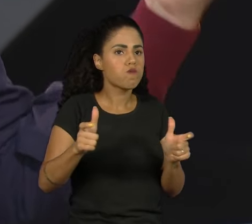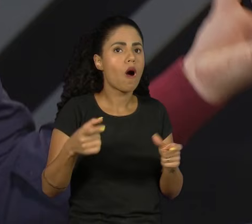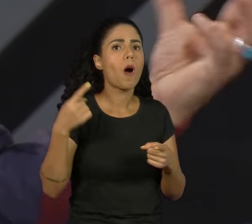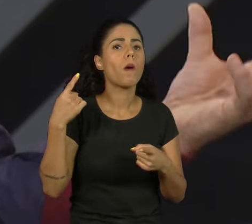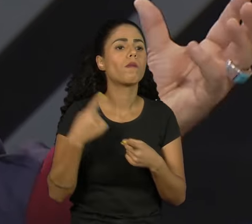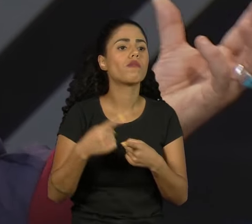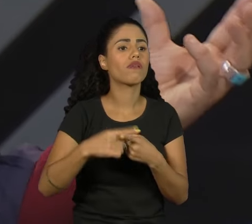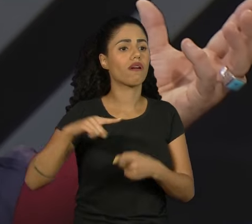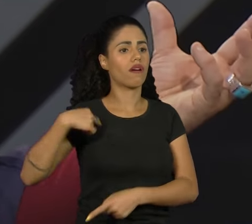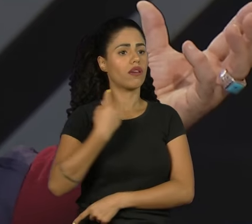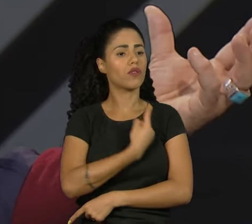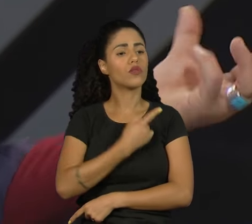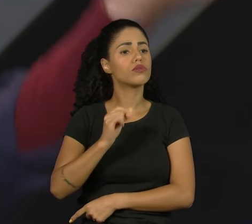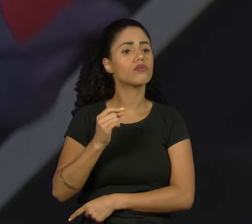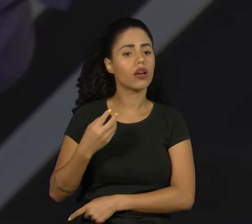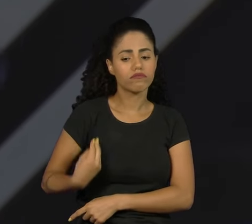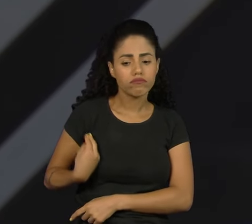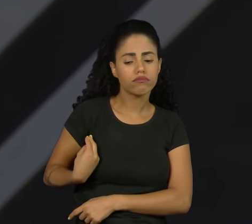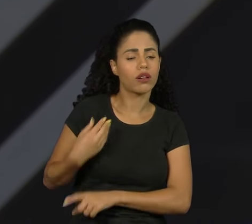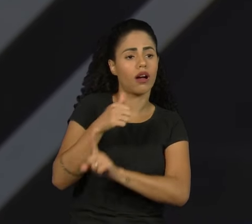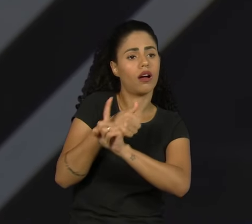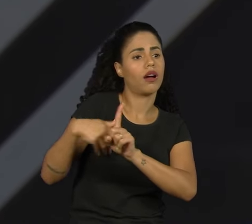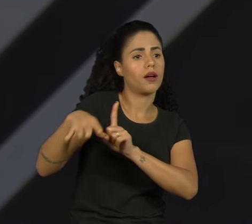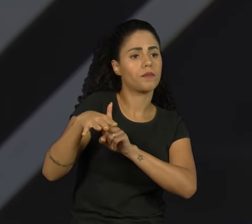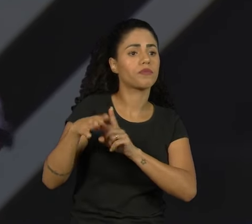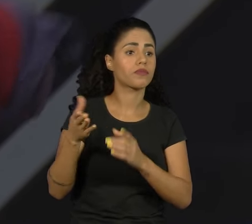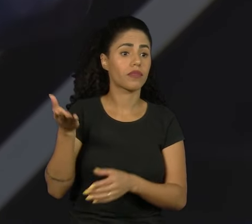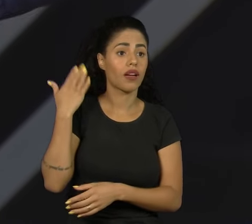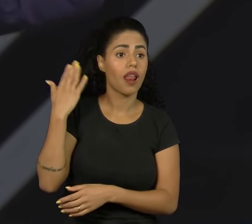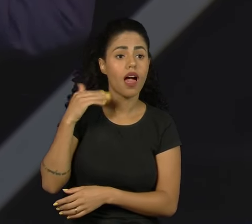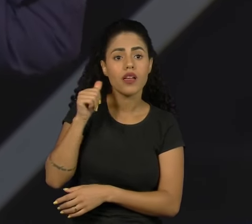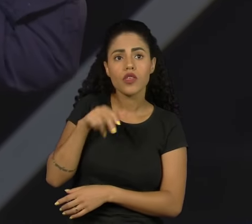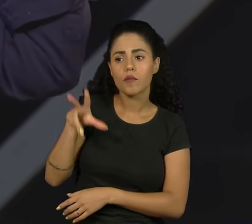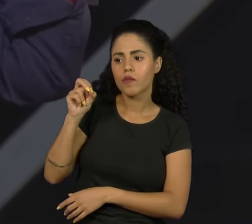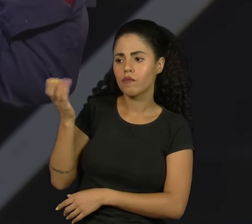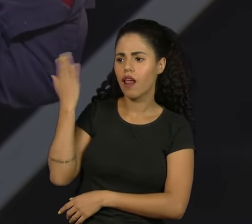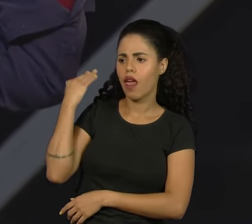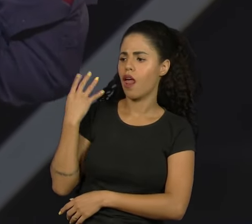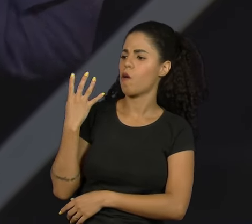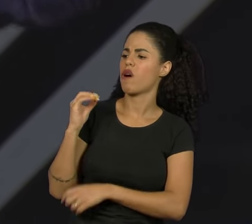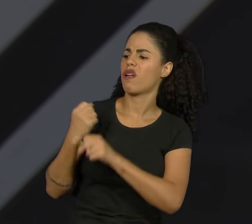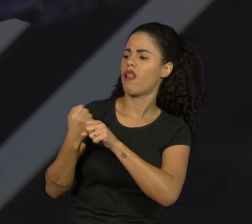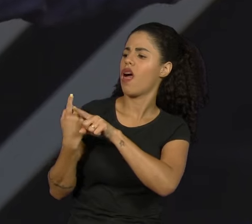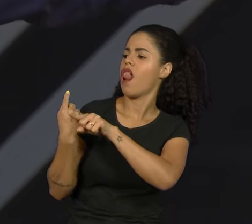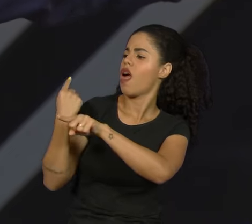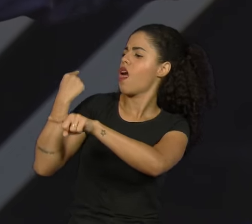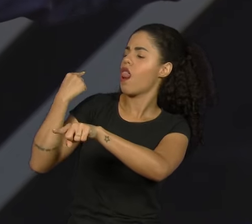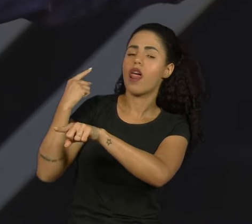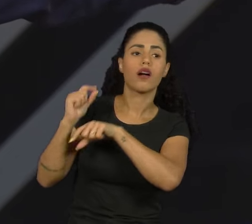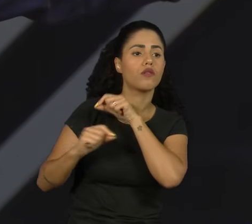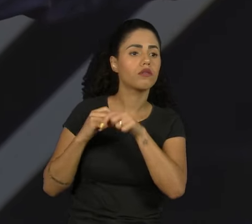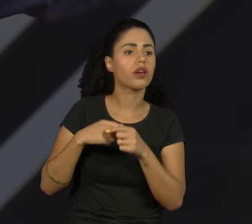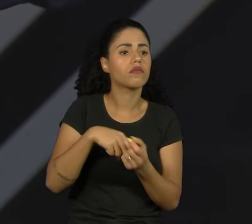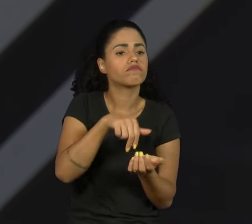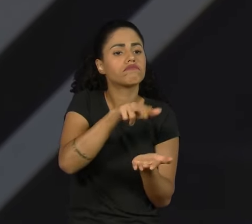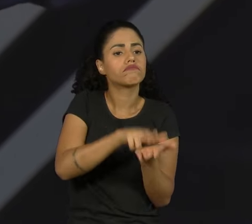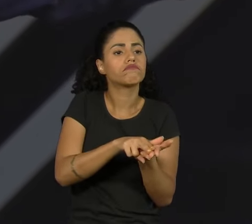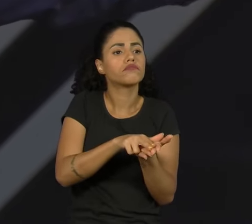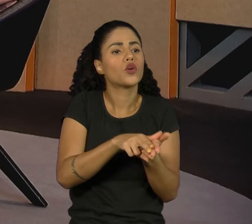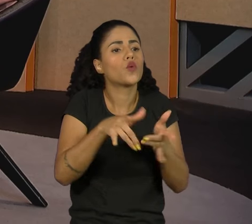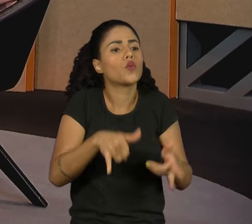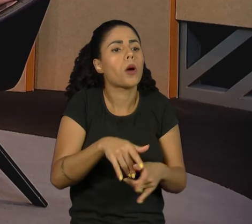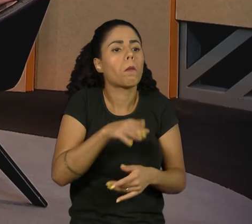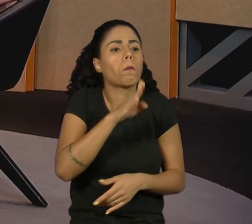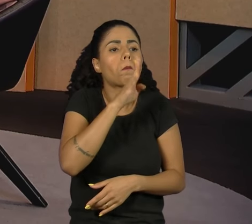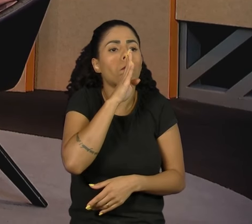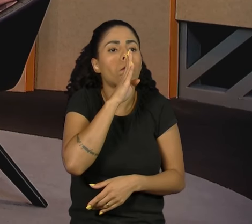mais expostos socialmente. A vovó com demência, há 40 anos atrás, ficava no quarto e ninguém